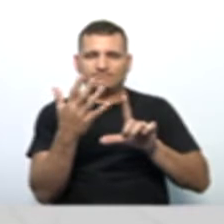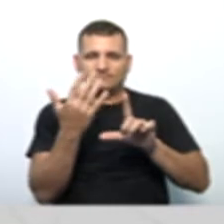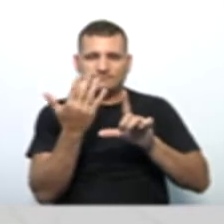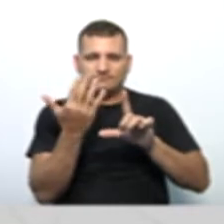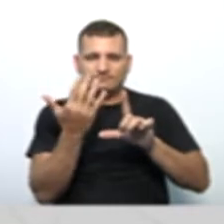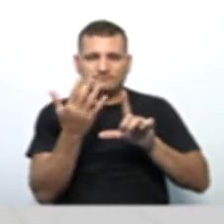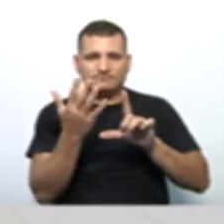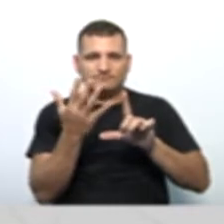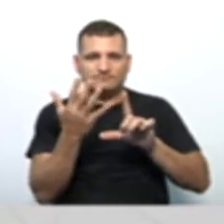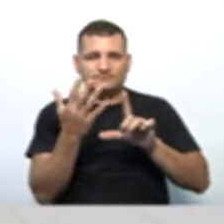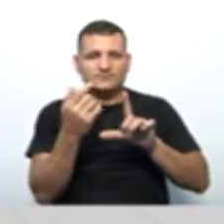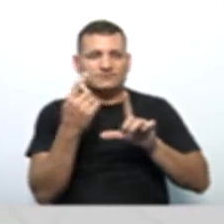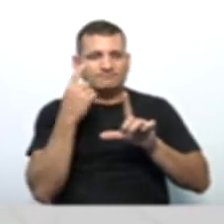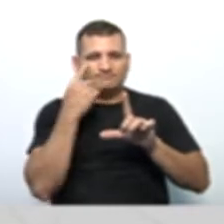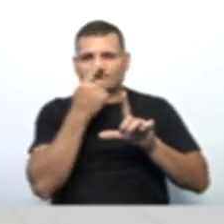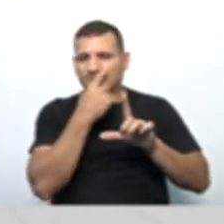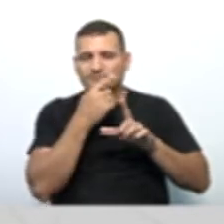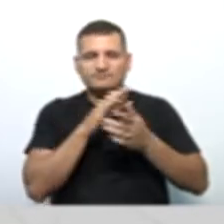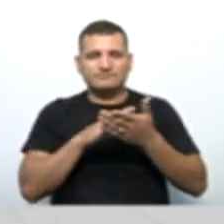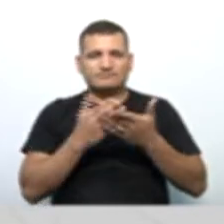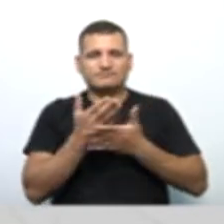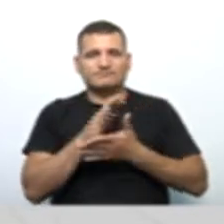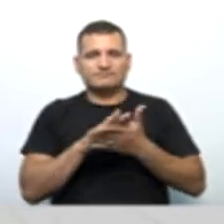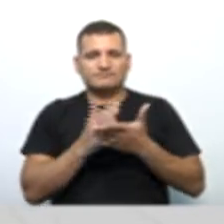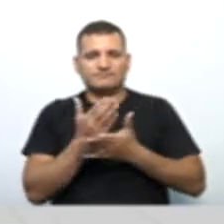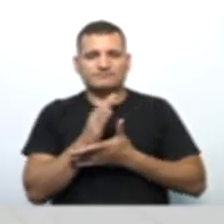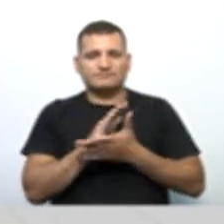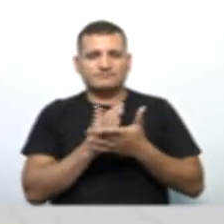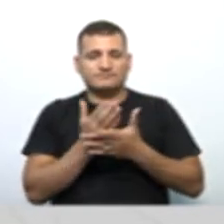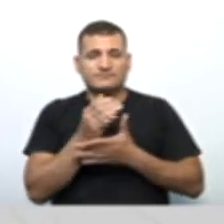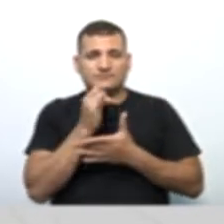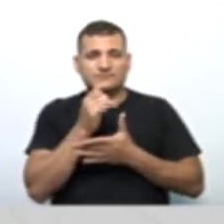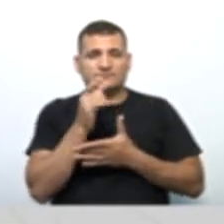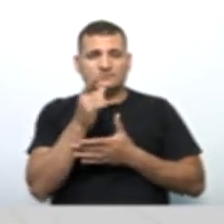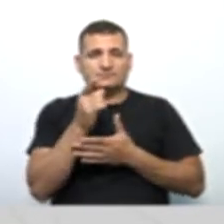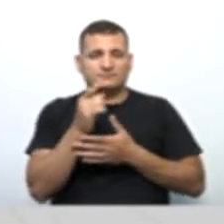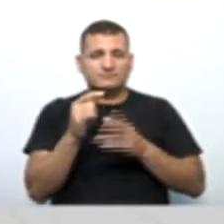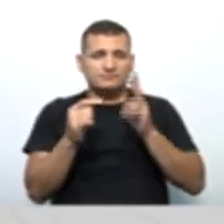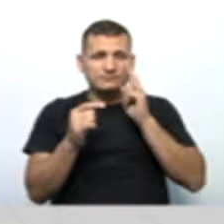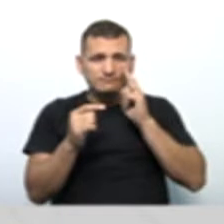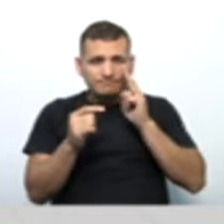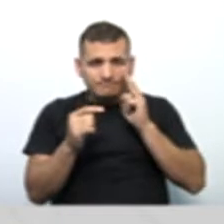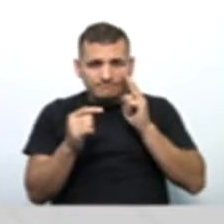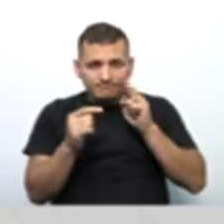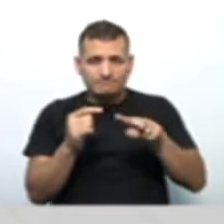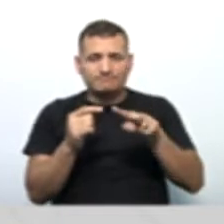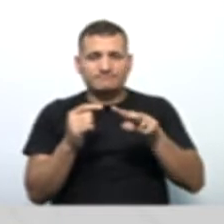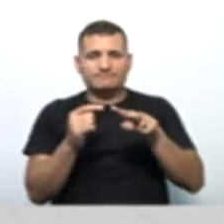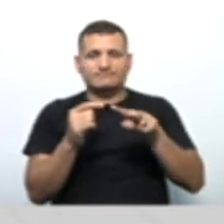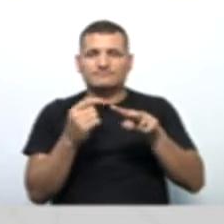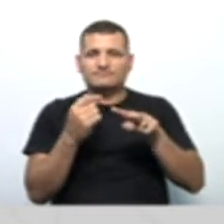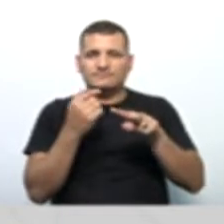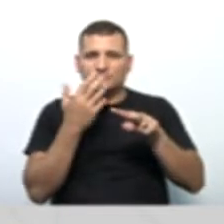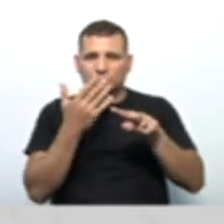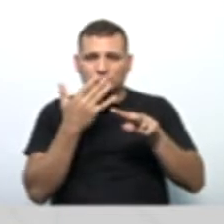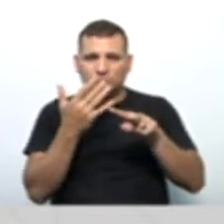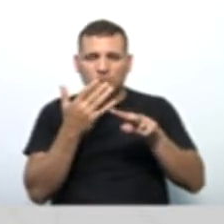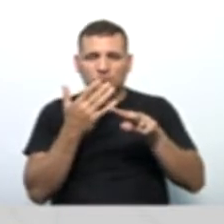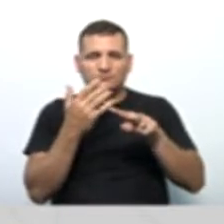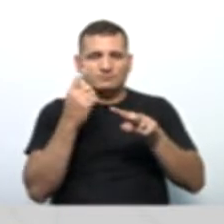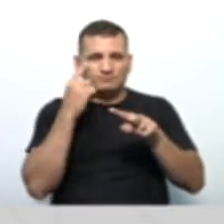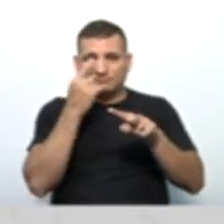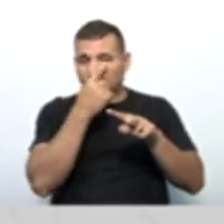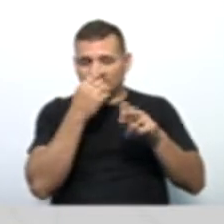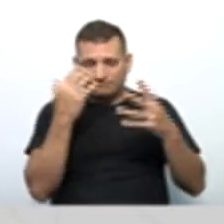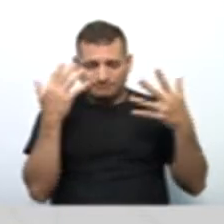vocês podem observar na tela da questão da lei se você fixar o olho nesses contratos vai dar um hora você vai dar uma